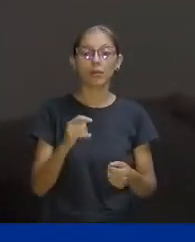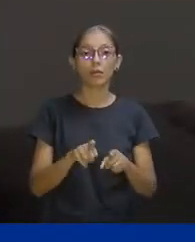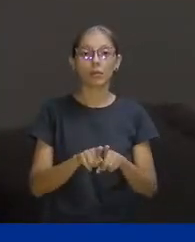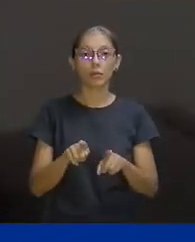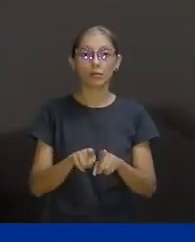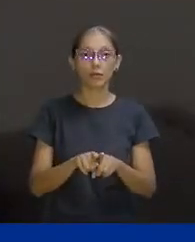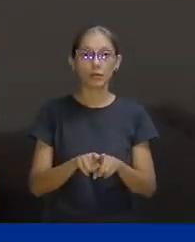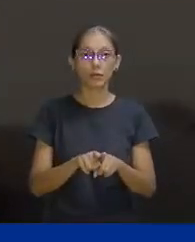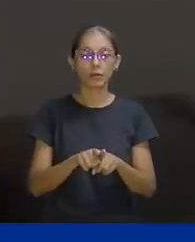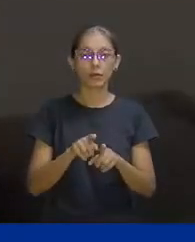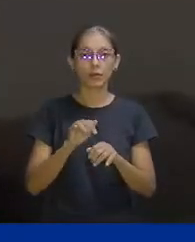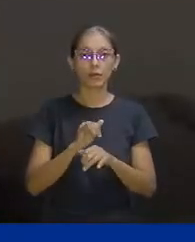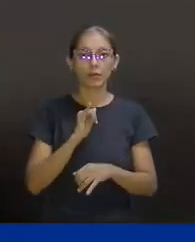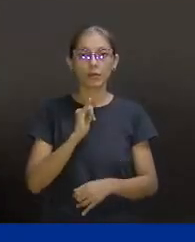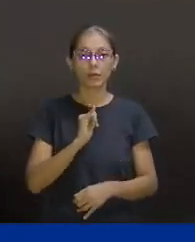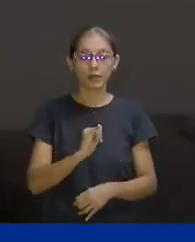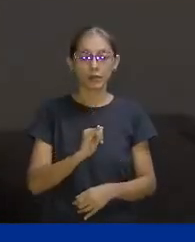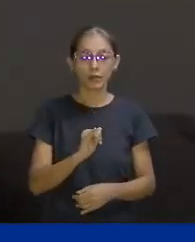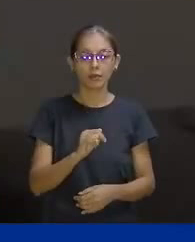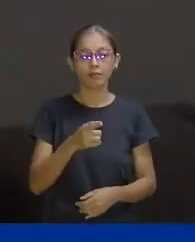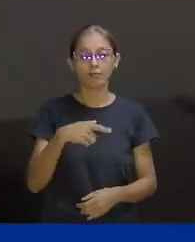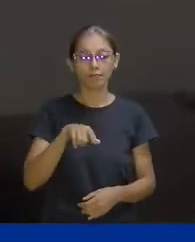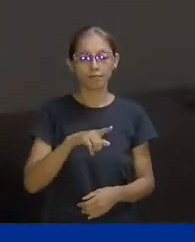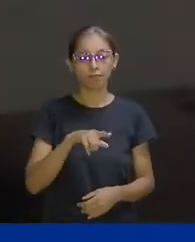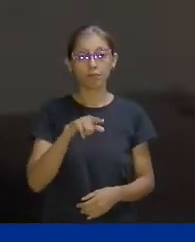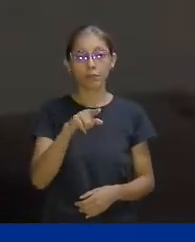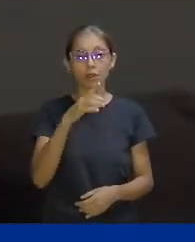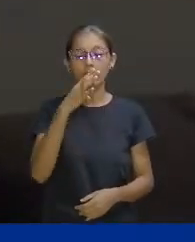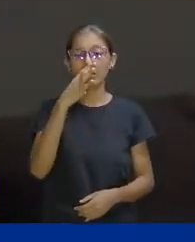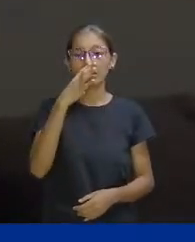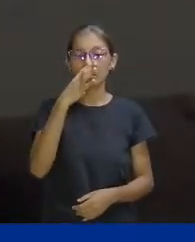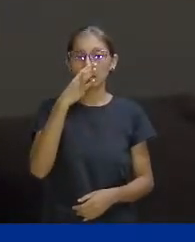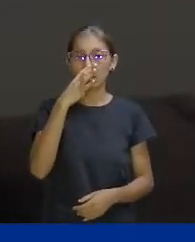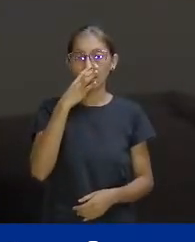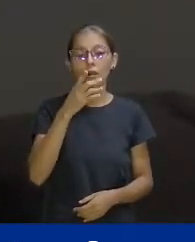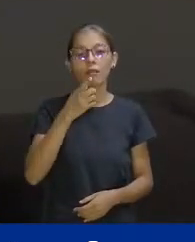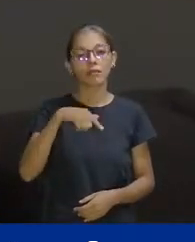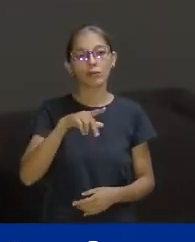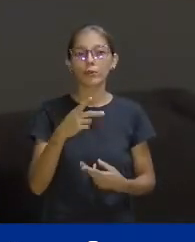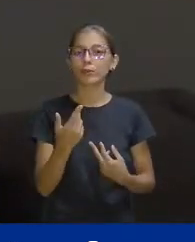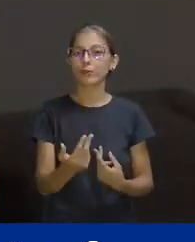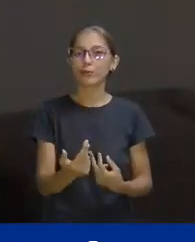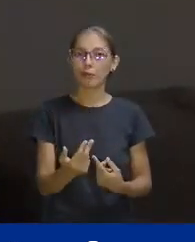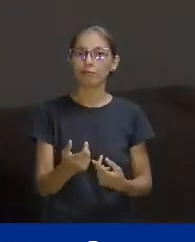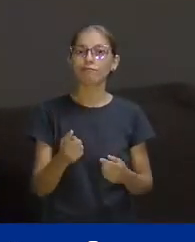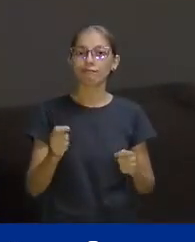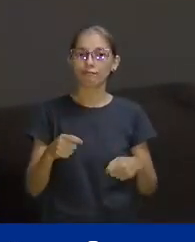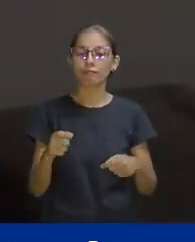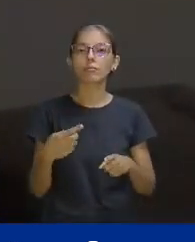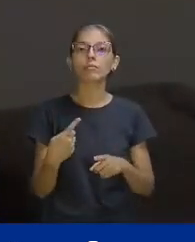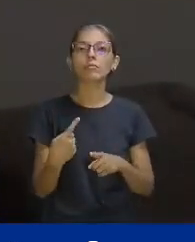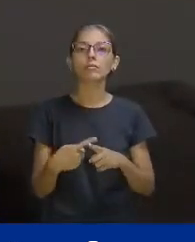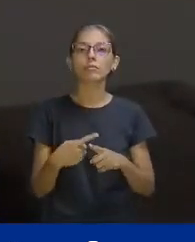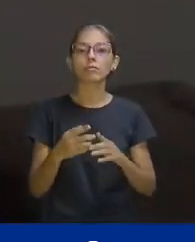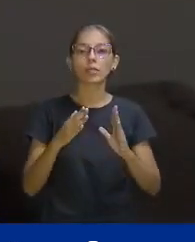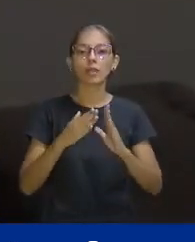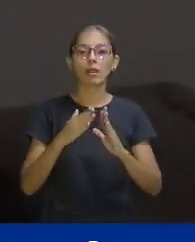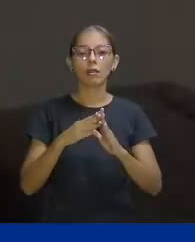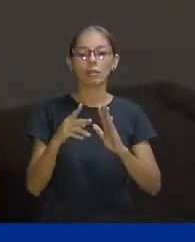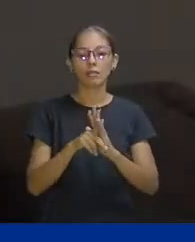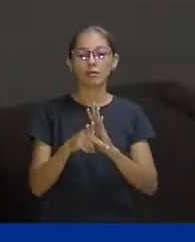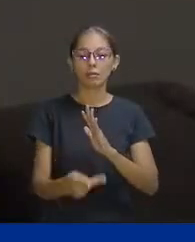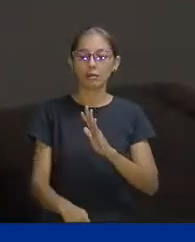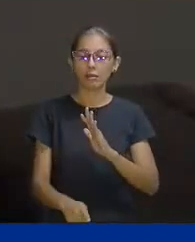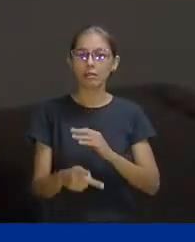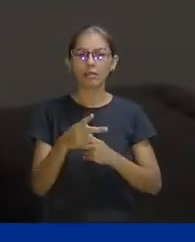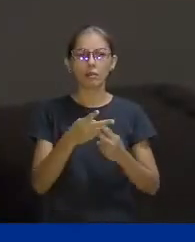dizer, senhor presidente, que a sua indignação é de todos nós, que moramos na Amazônia, vivenciando essa destruição da